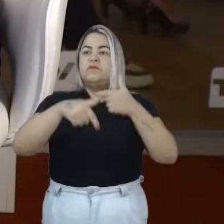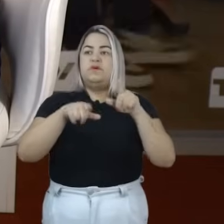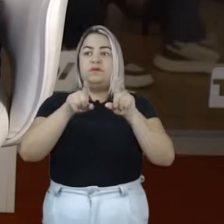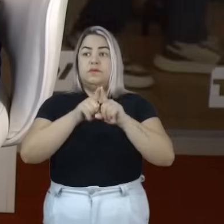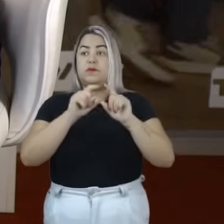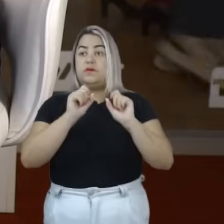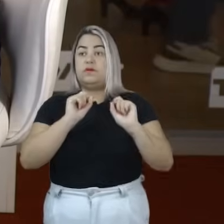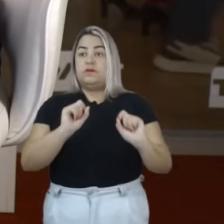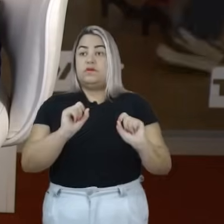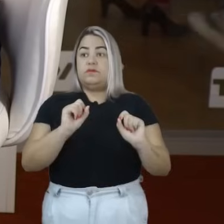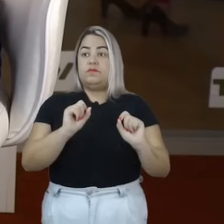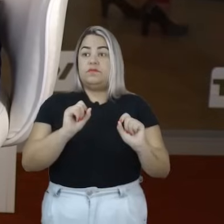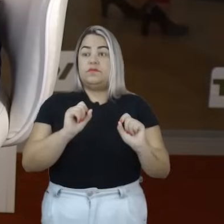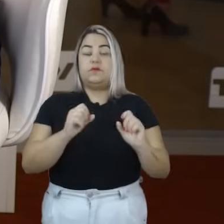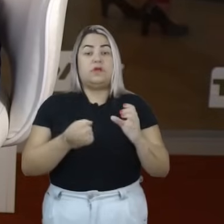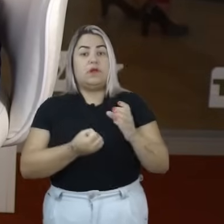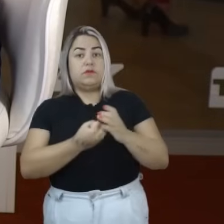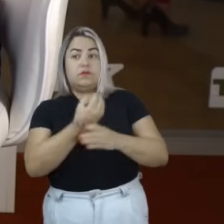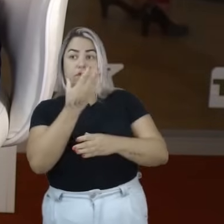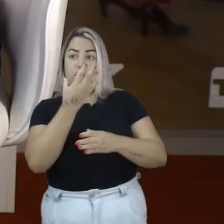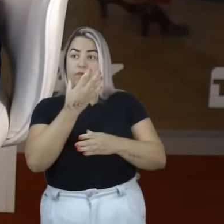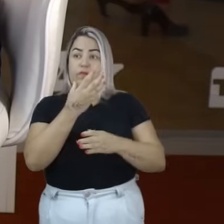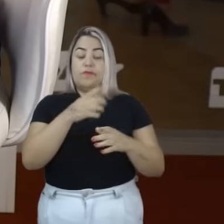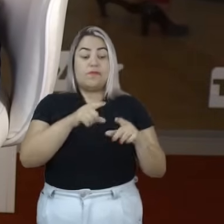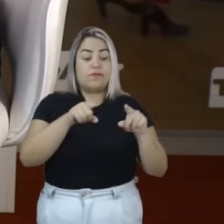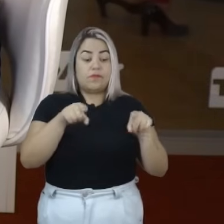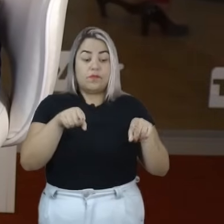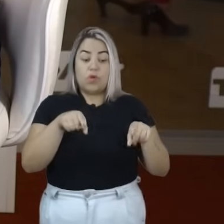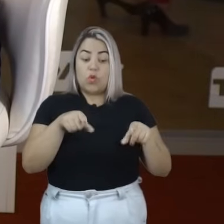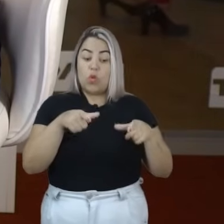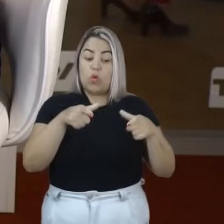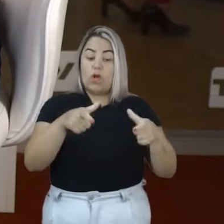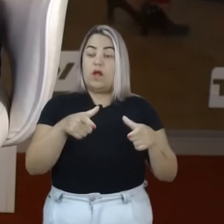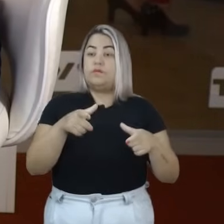destacada criação na área política